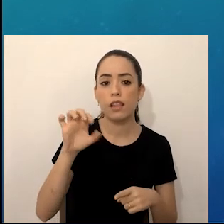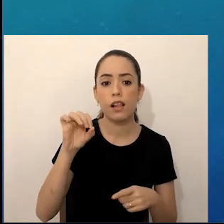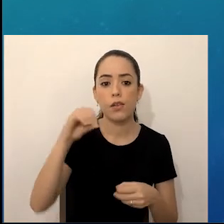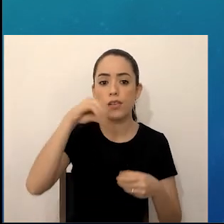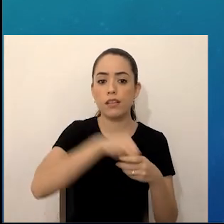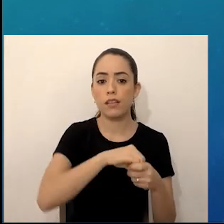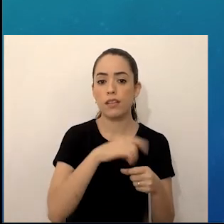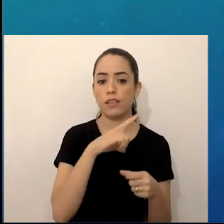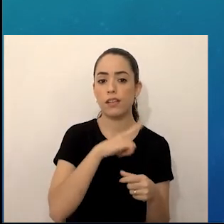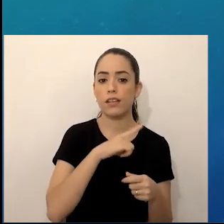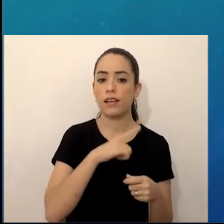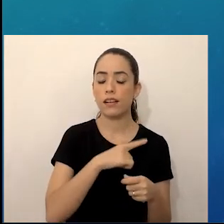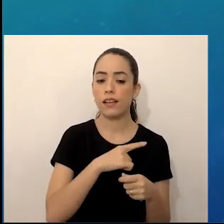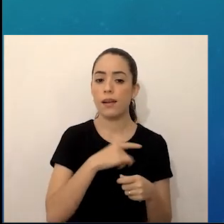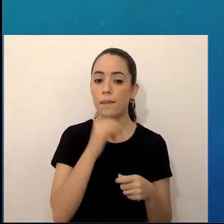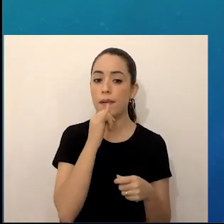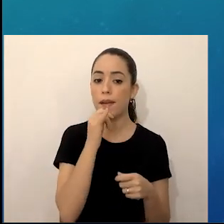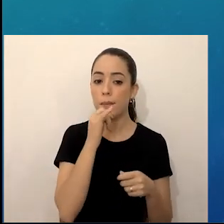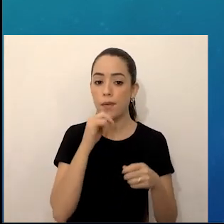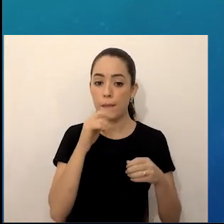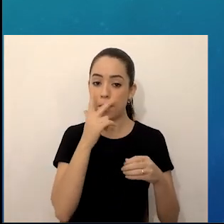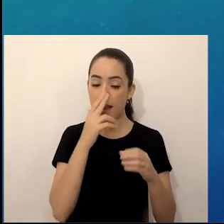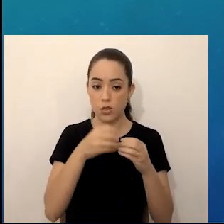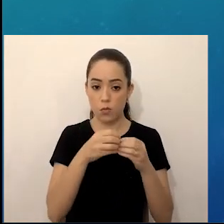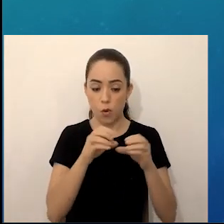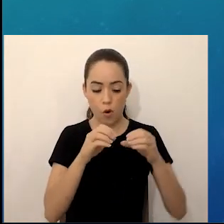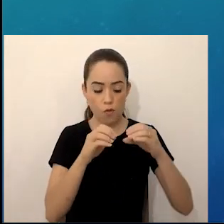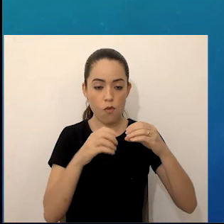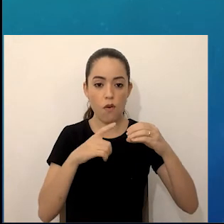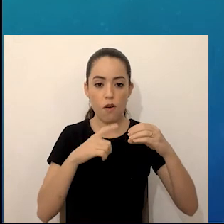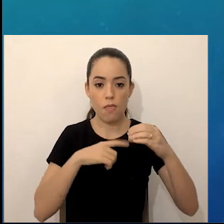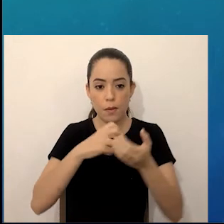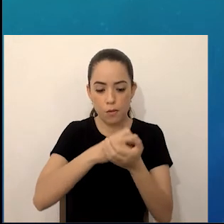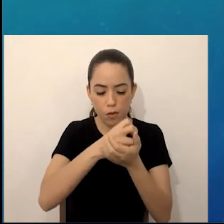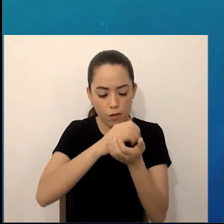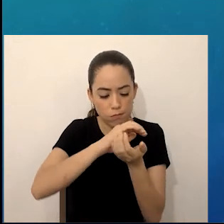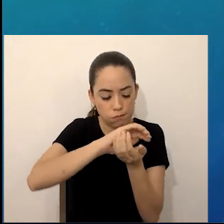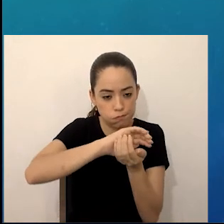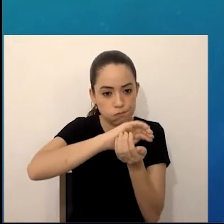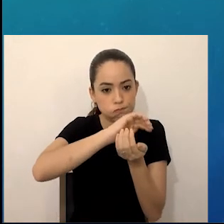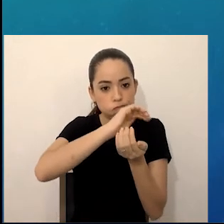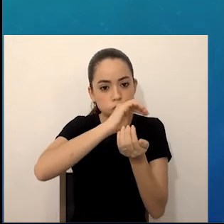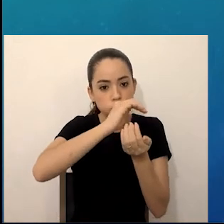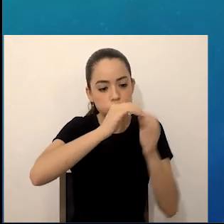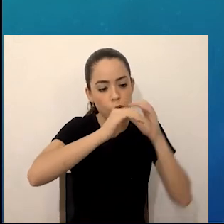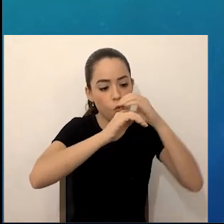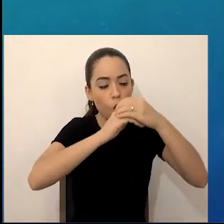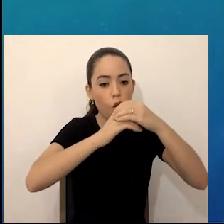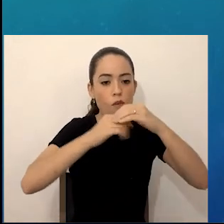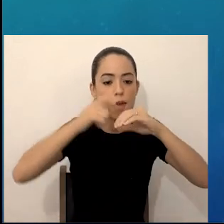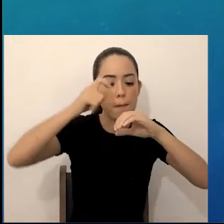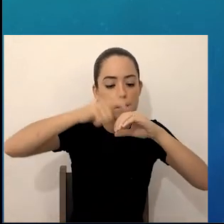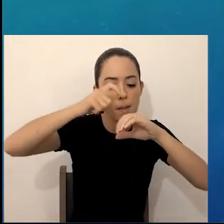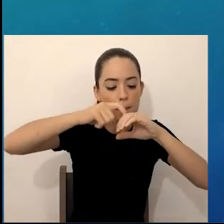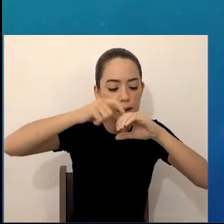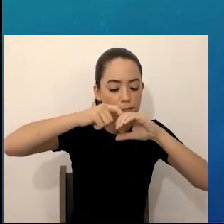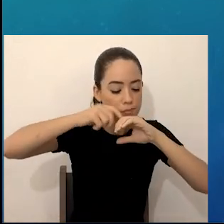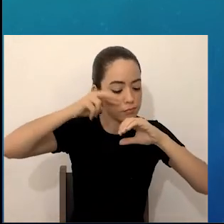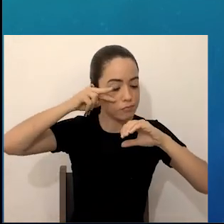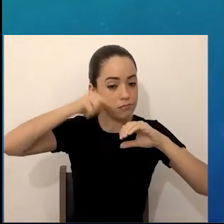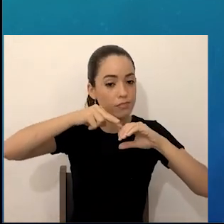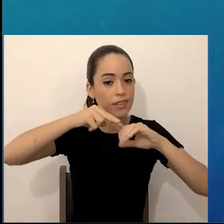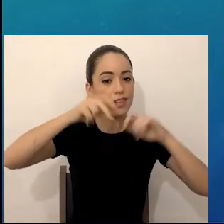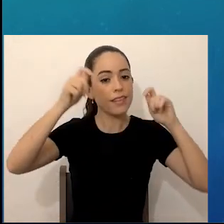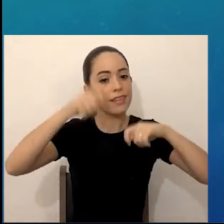Sendo assim, sob um controle adequado de temperatura e umidade, pode-se acompanhar